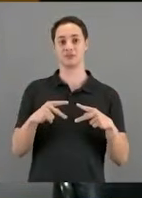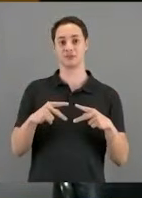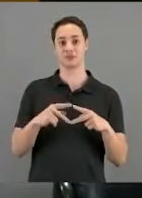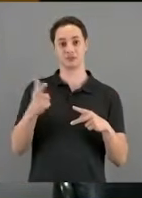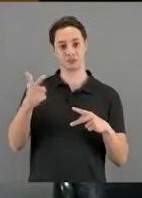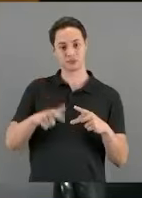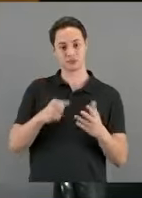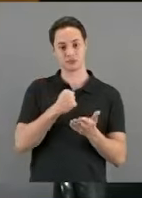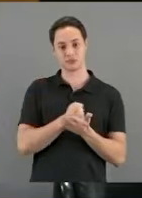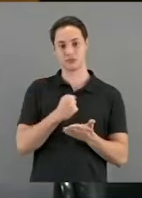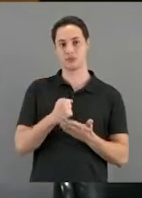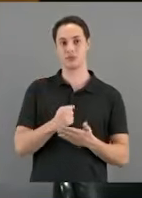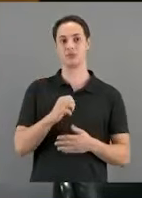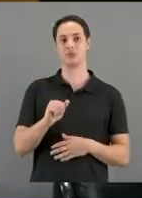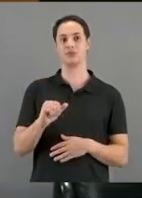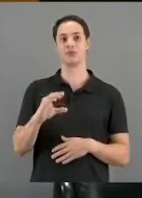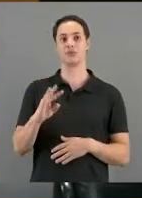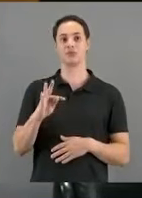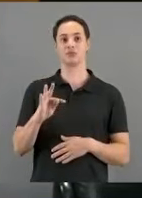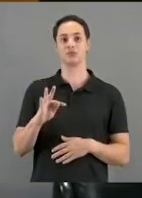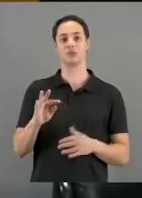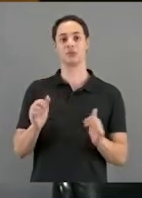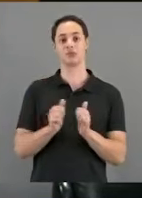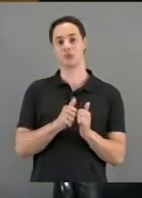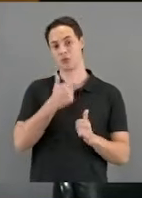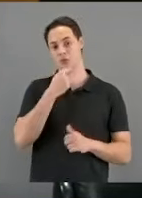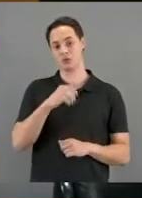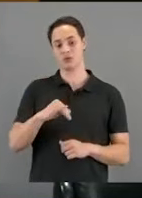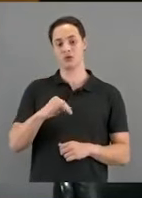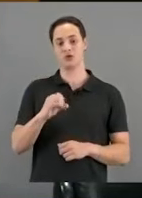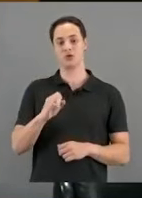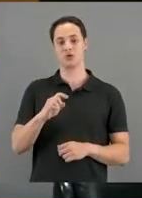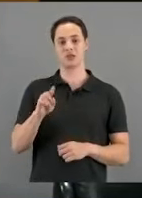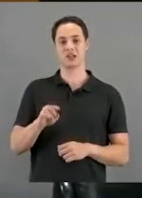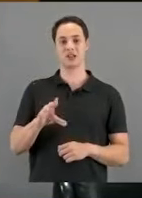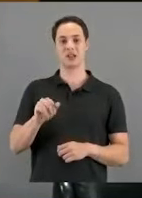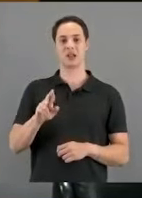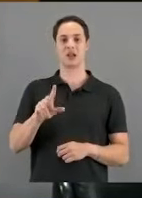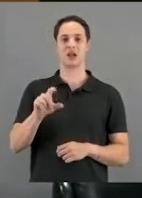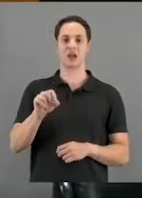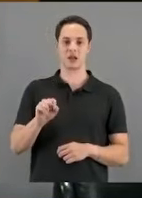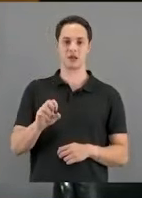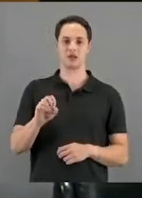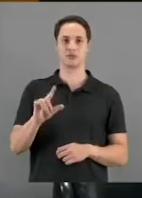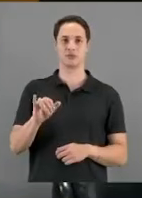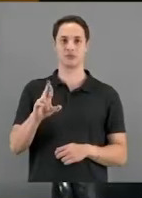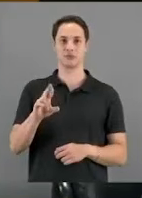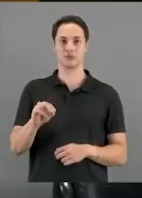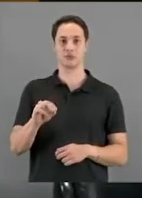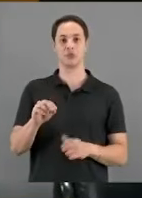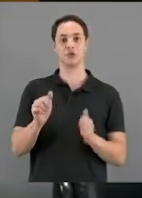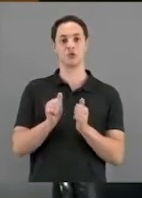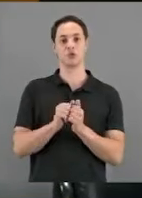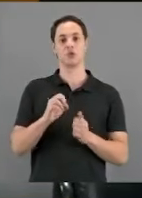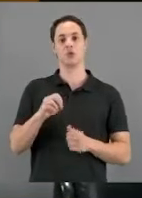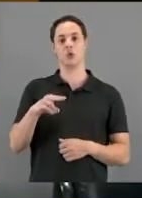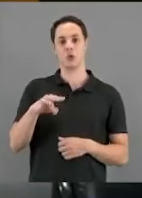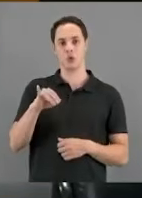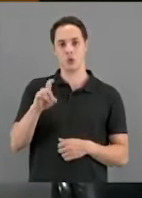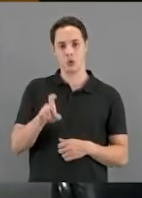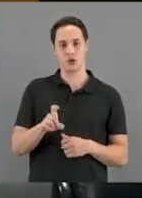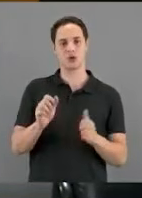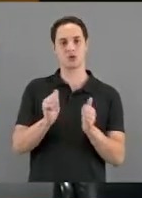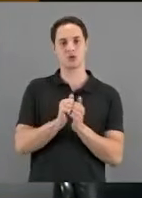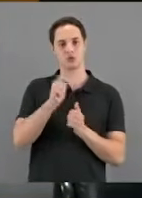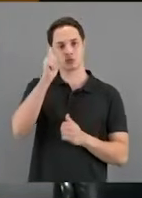Zé Carlos Oliveira, homem de confiança do governo Bolsonaro, do Onyx Lorenzoni, do Paulo Guedes, do